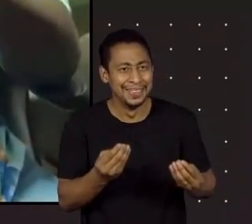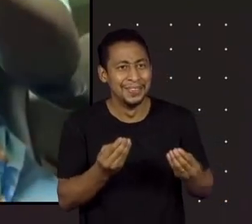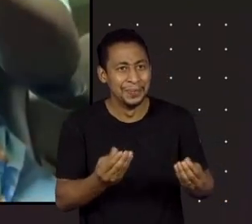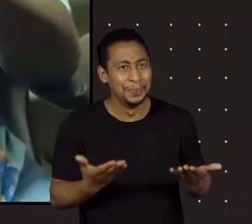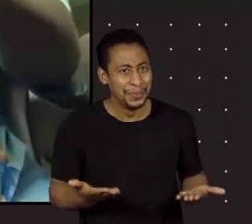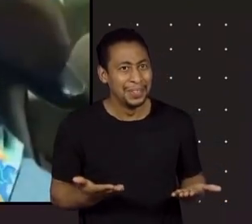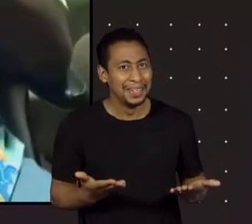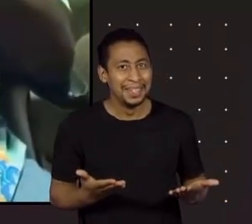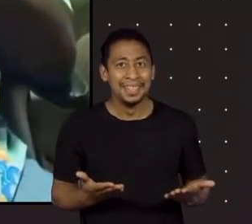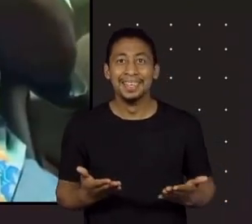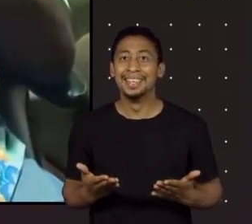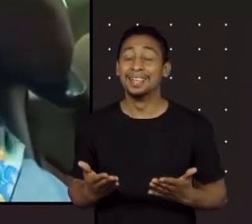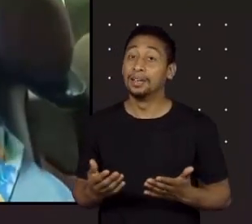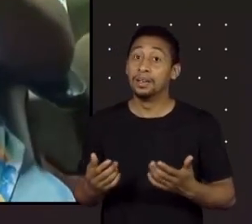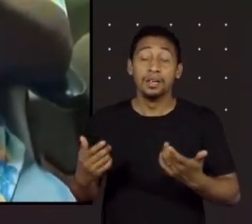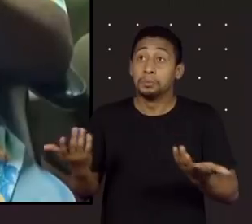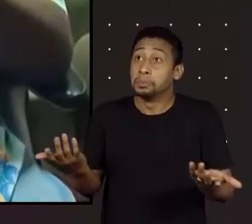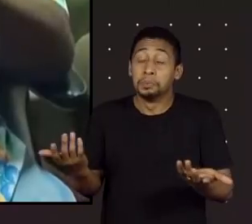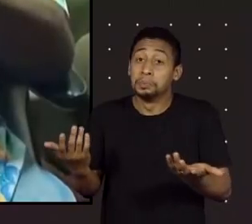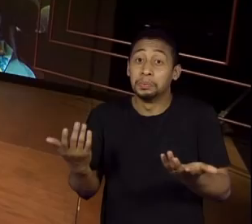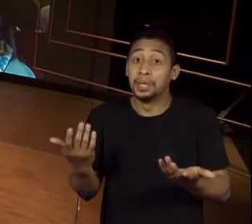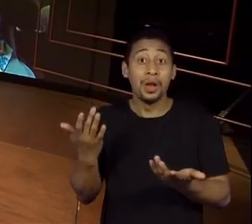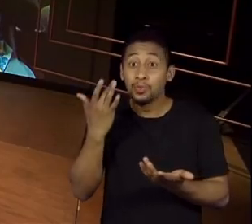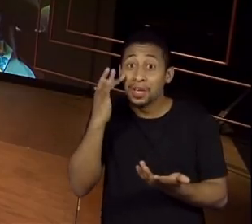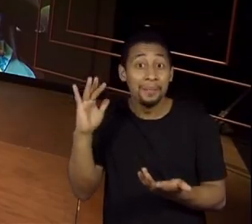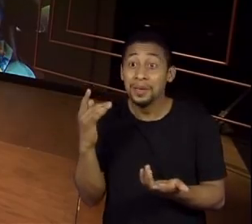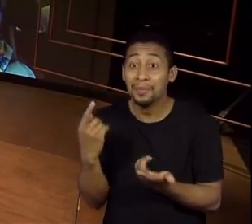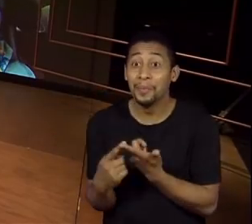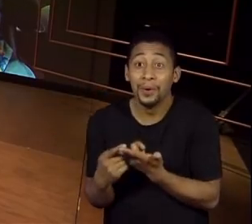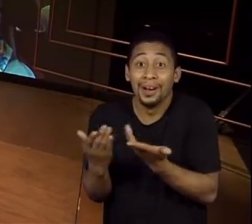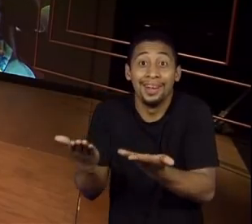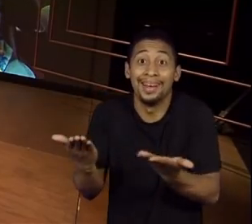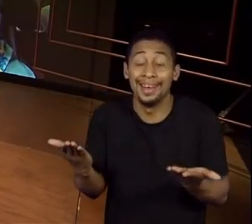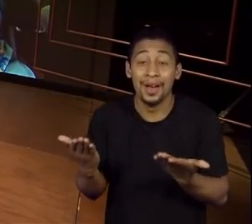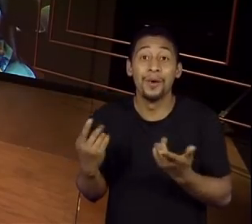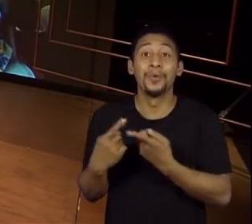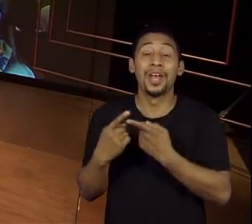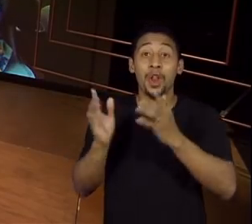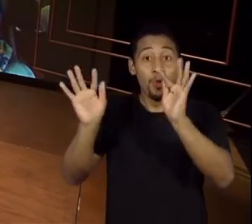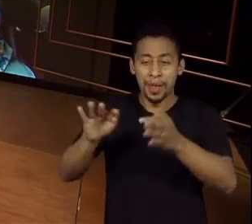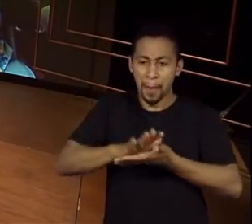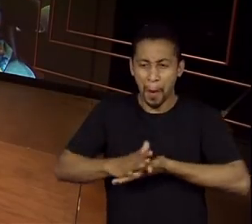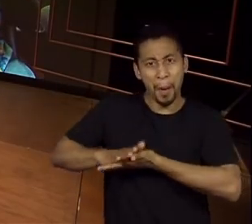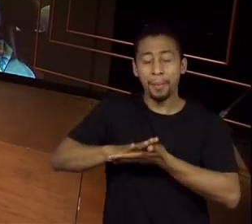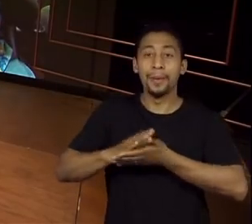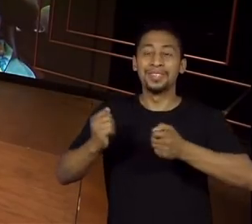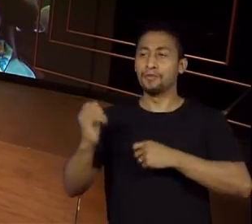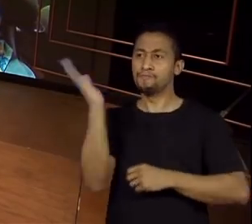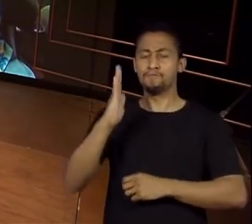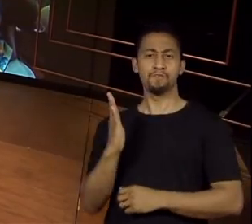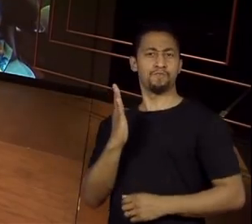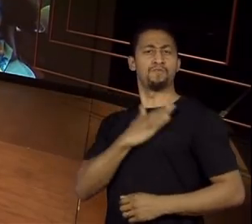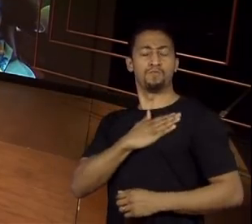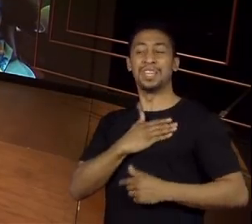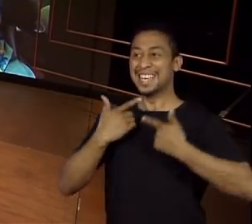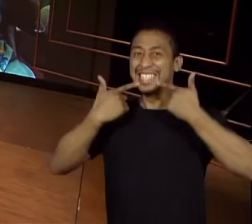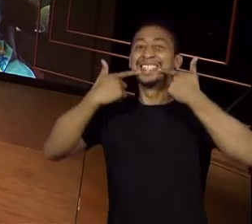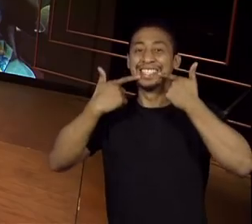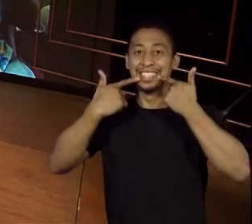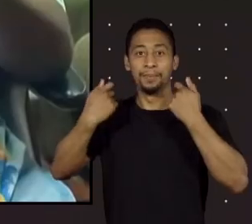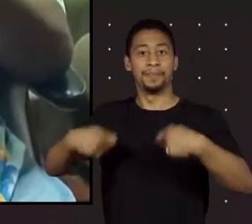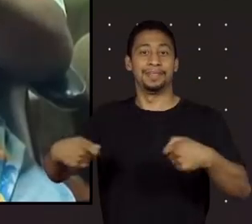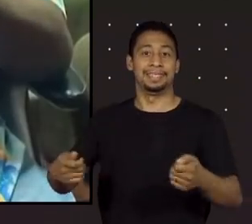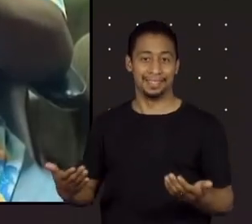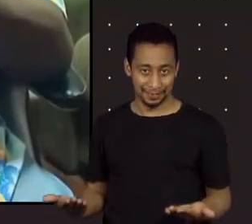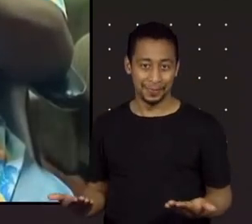Então eu tinha que ter esse ponto, né? Por causa da cena final do espetáculo, né? Brasiliano.